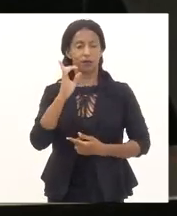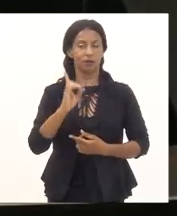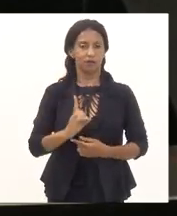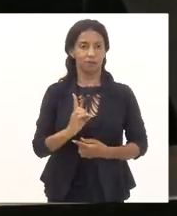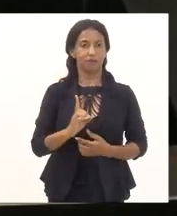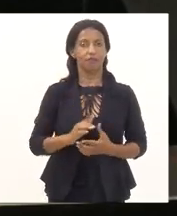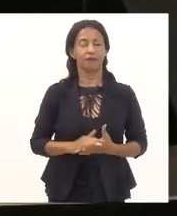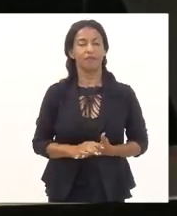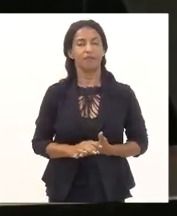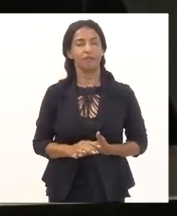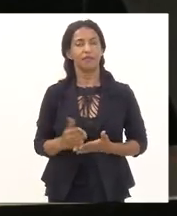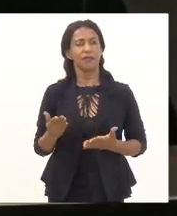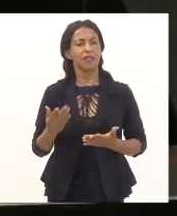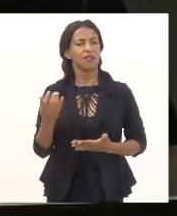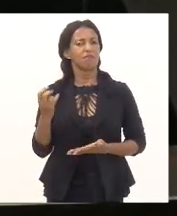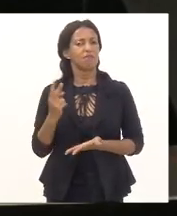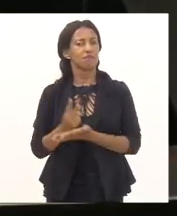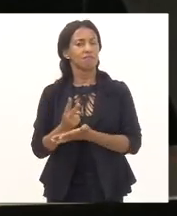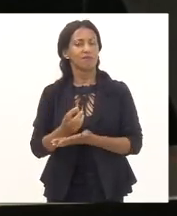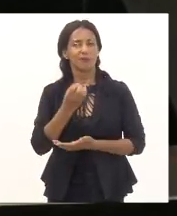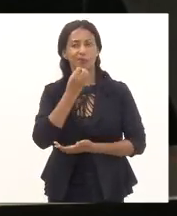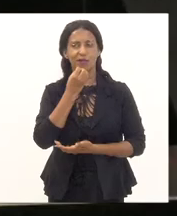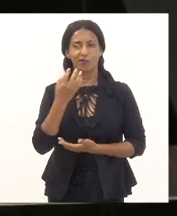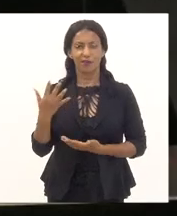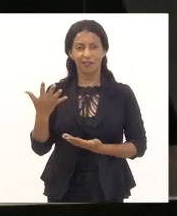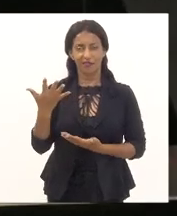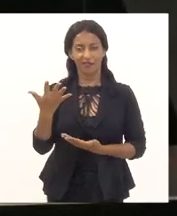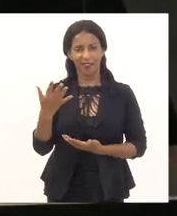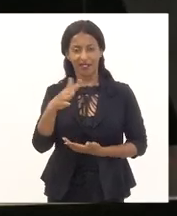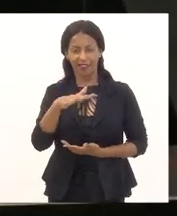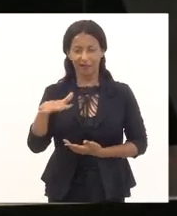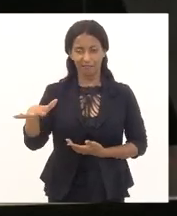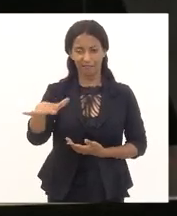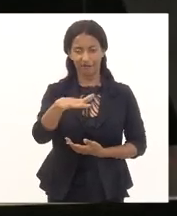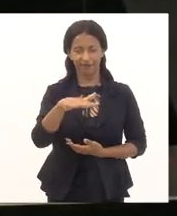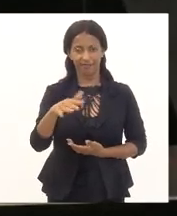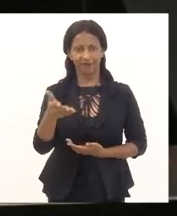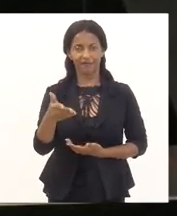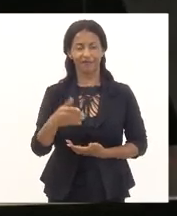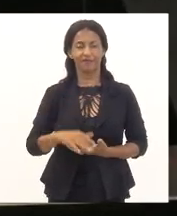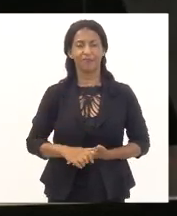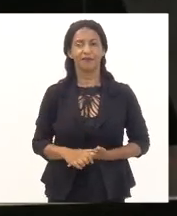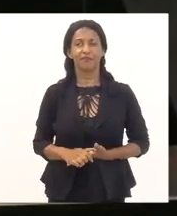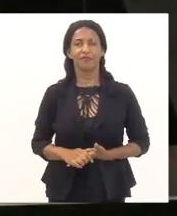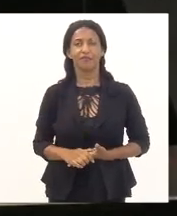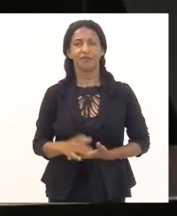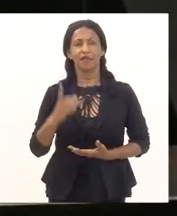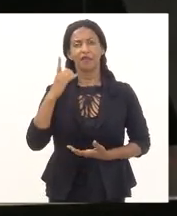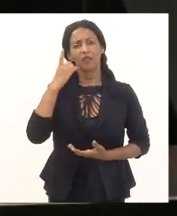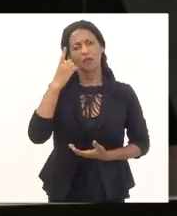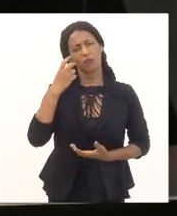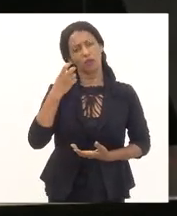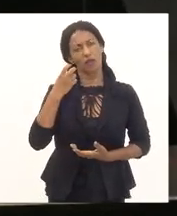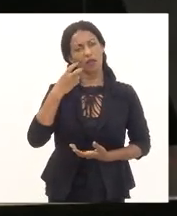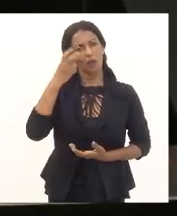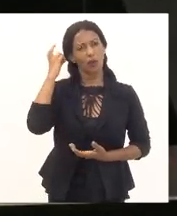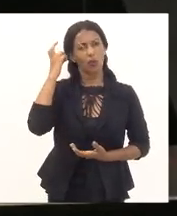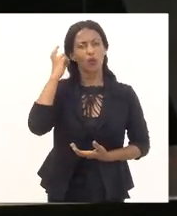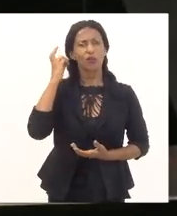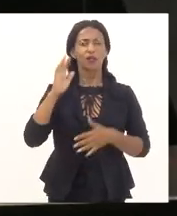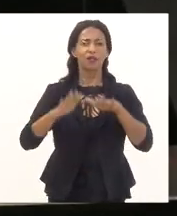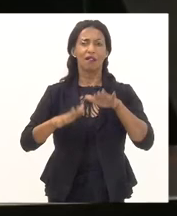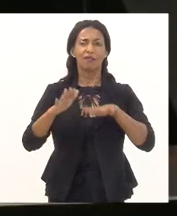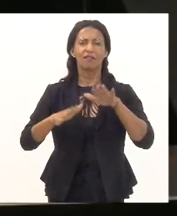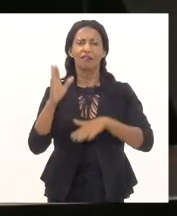deficiência. E é sempre muito bom vê-la aqui nesse cenário no Parlamento. Deputada Rosane Félix, eu queria, ainda